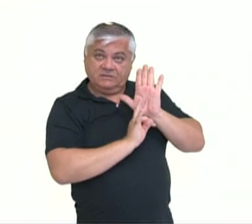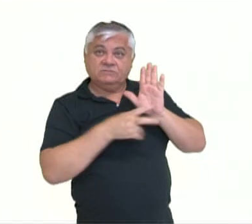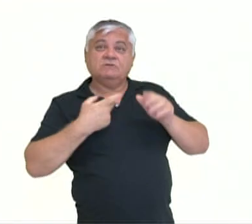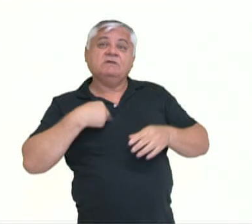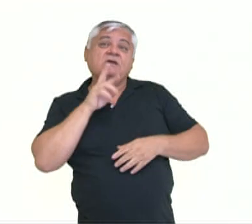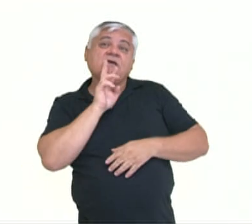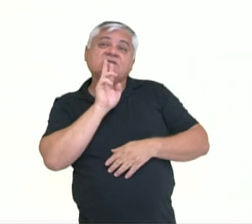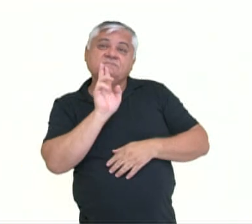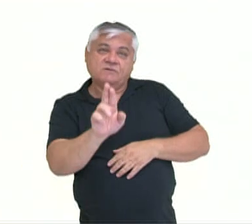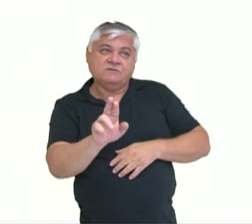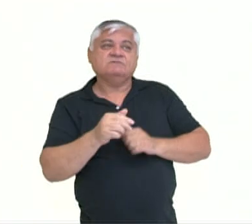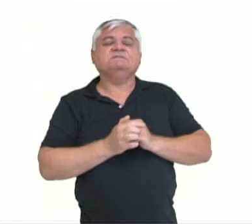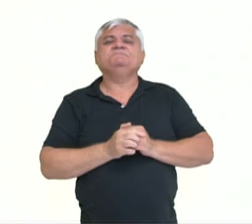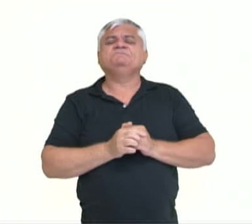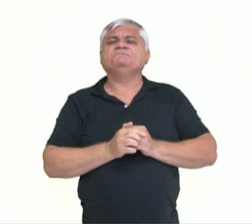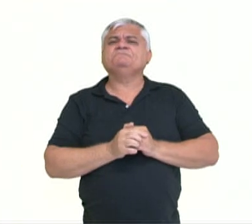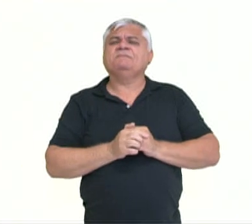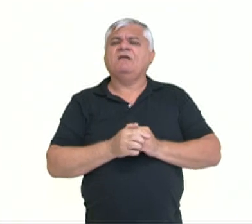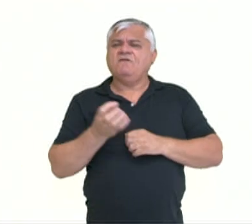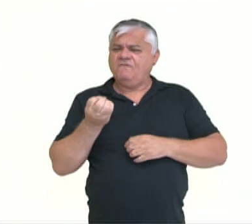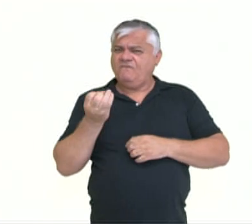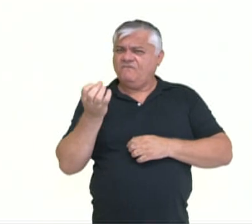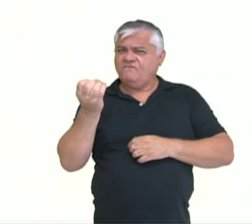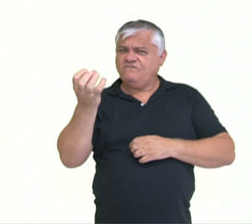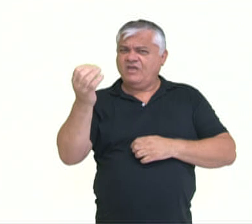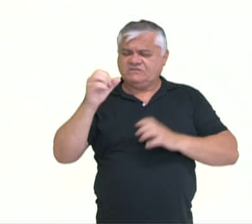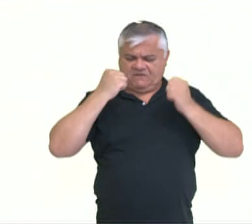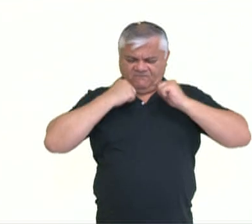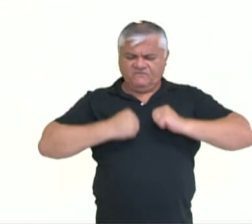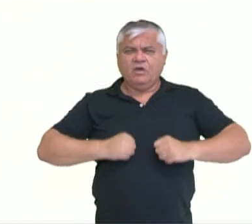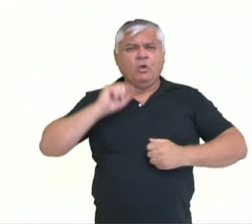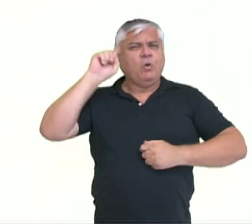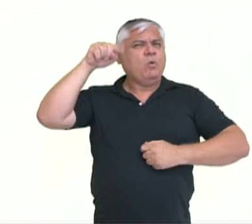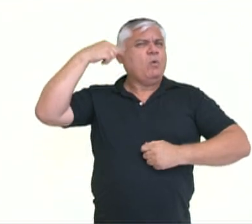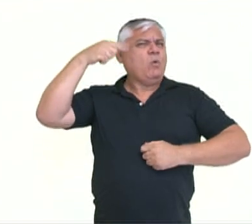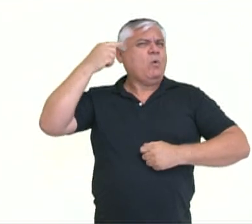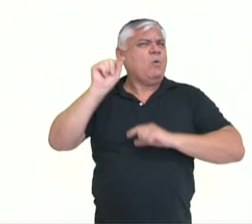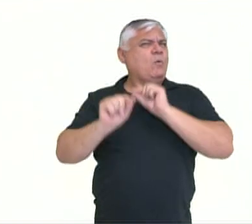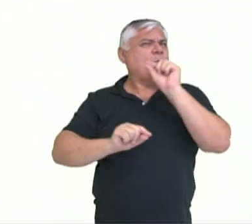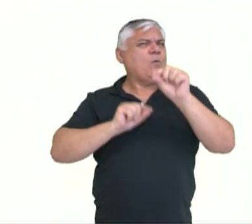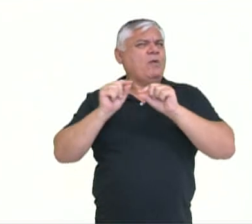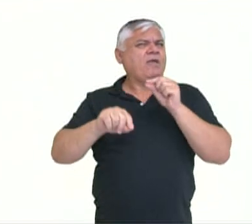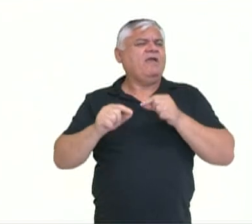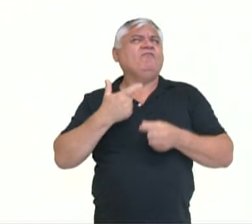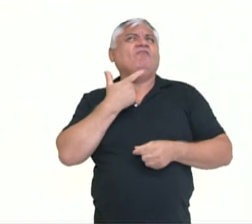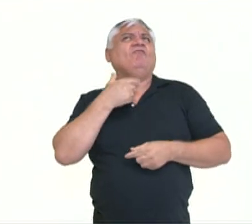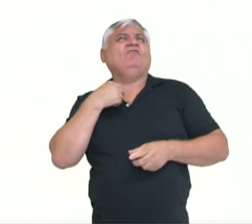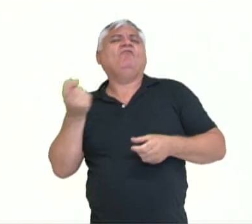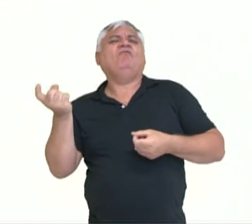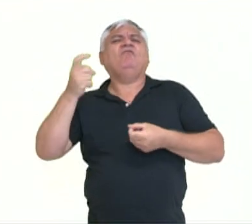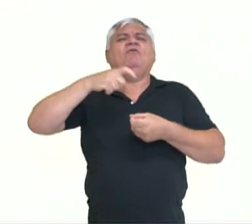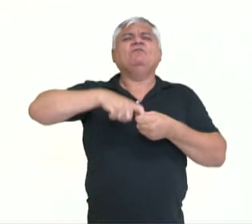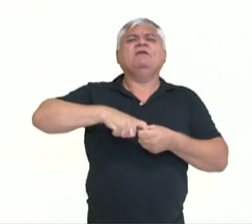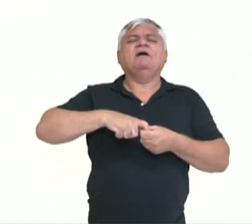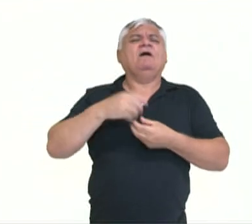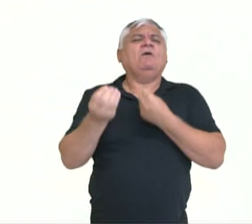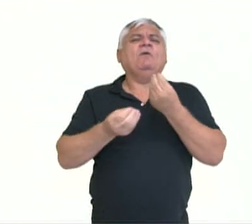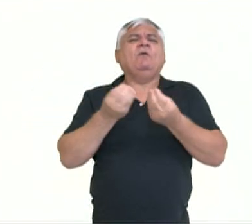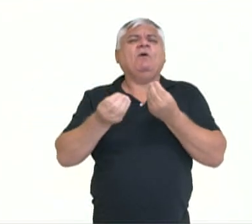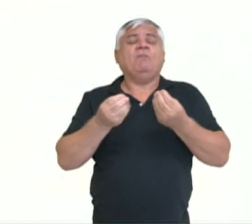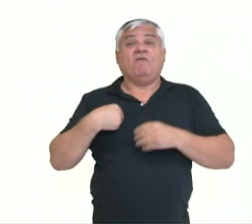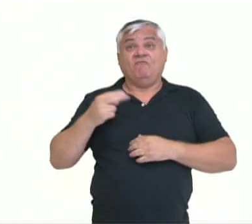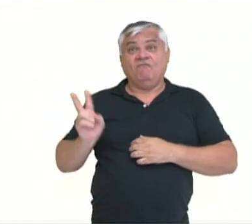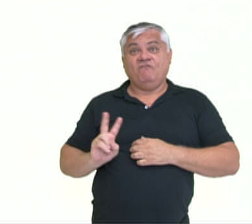es vestir-se de louco, es decir, no me importa, es querer regresar. Regresar valorando lo